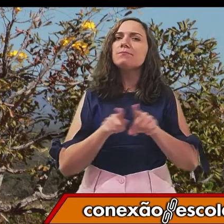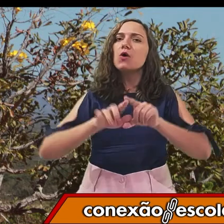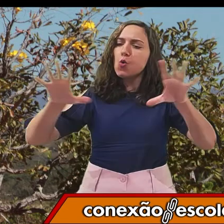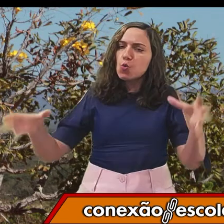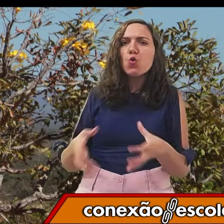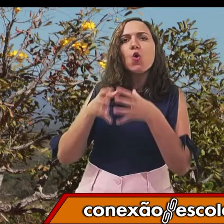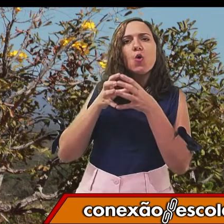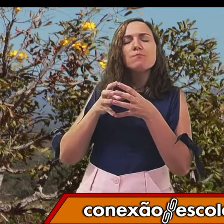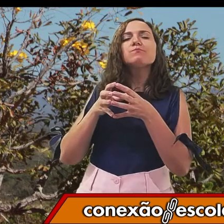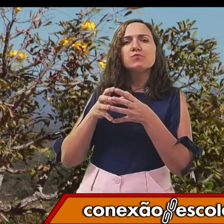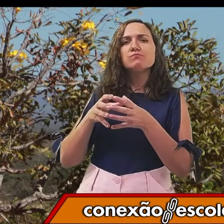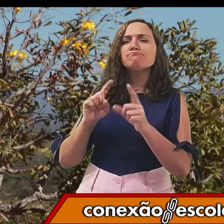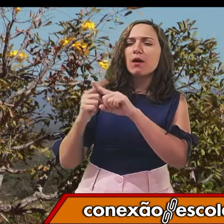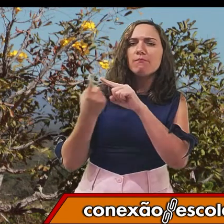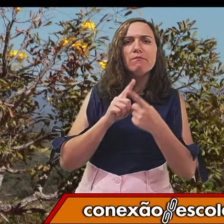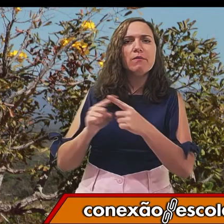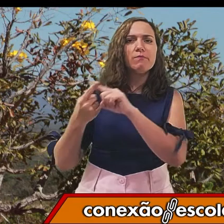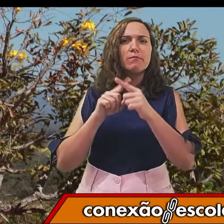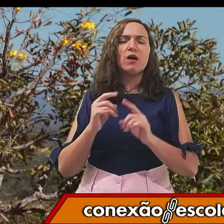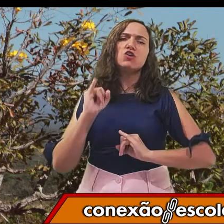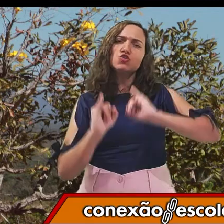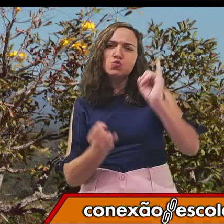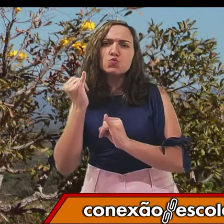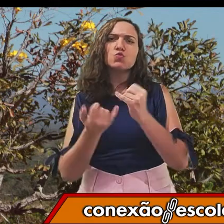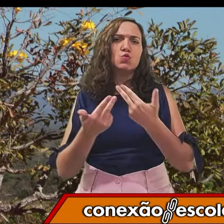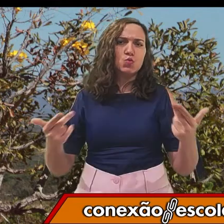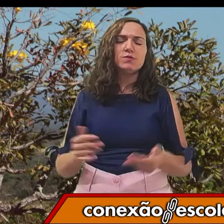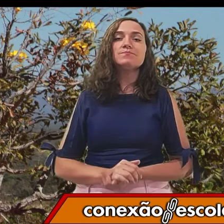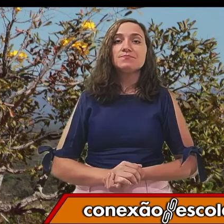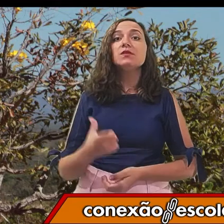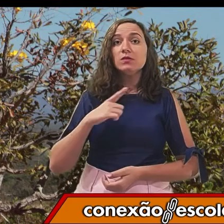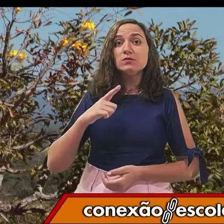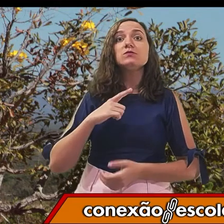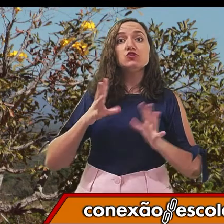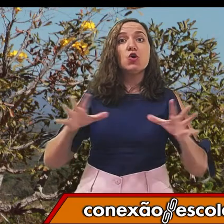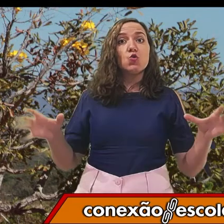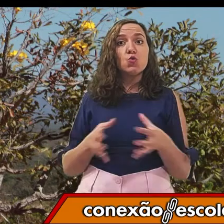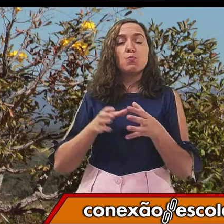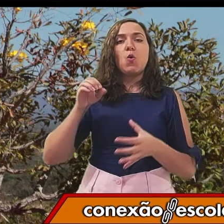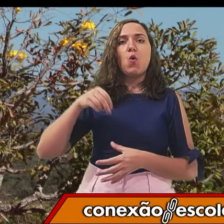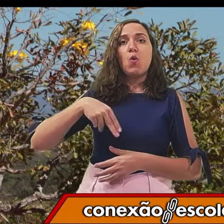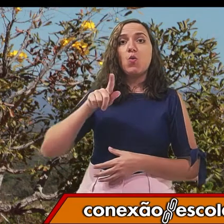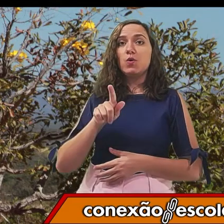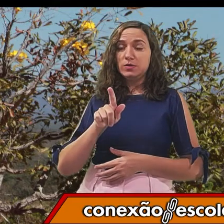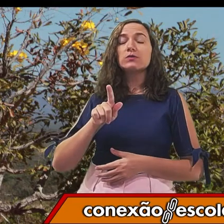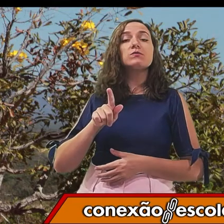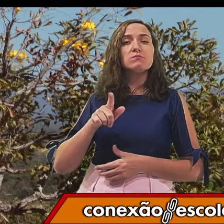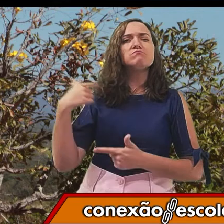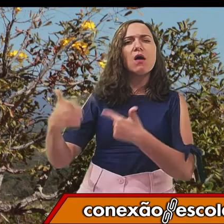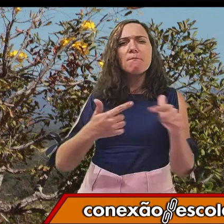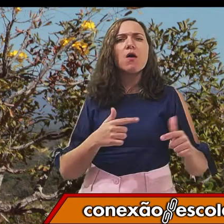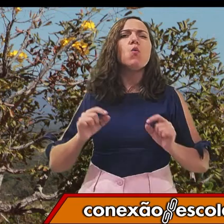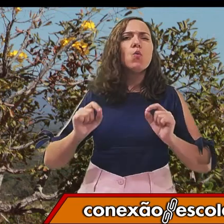também aos vários tipos de indústria. Existem muitas ONGs e instituições educacionais que trabalham pela